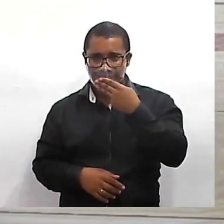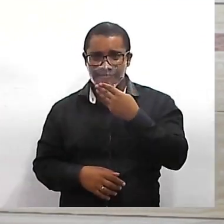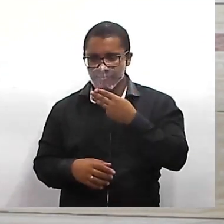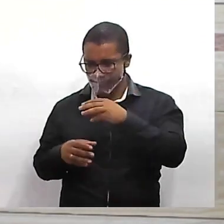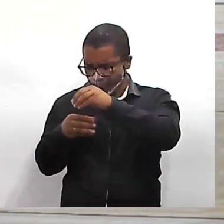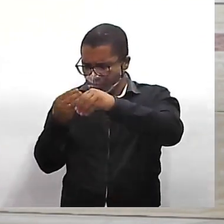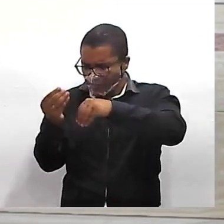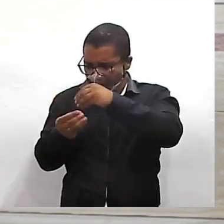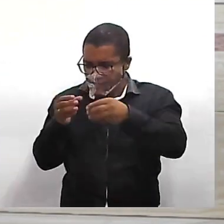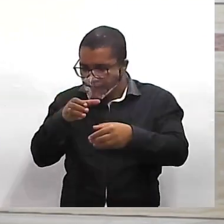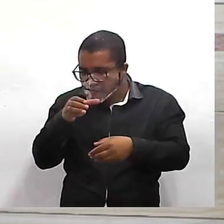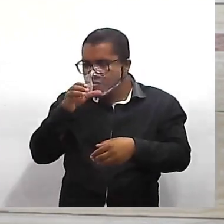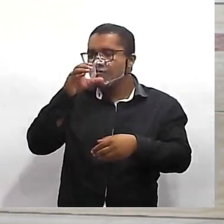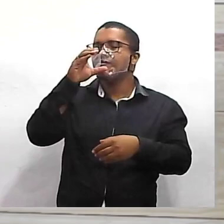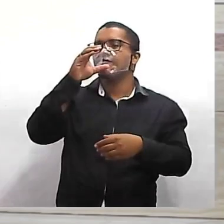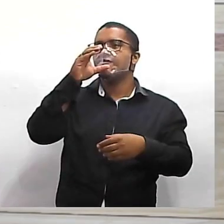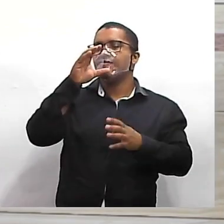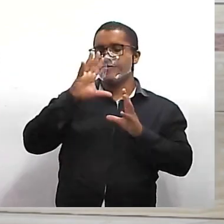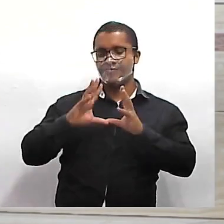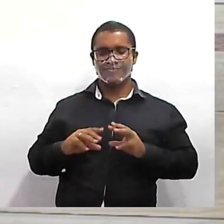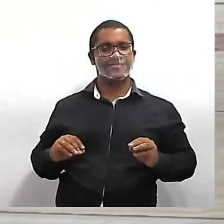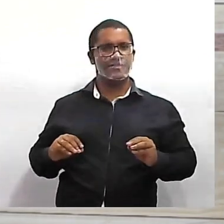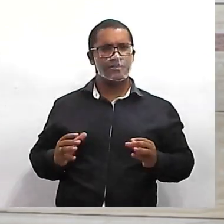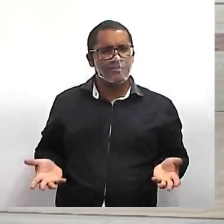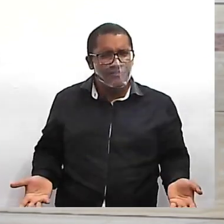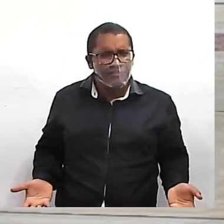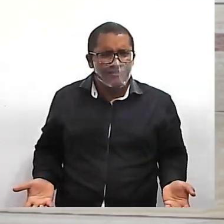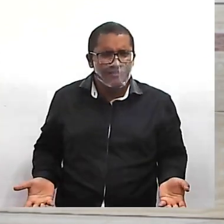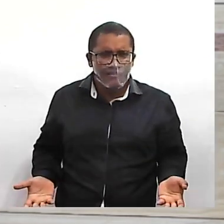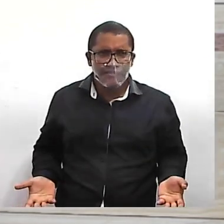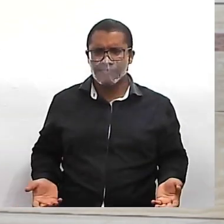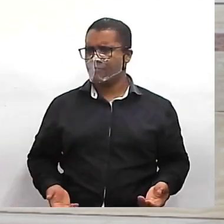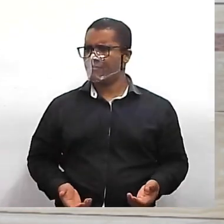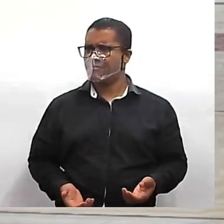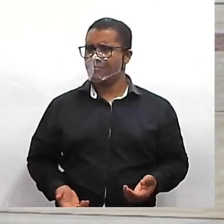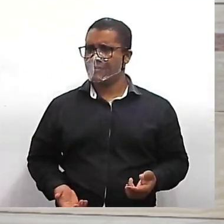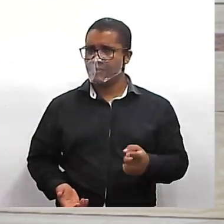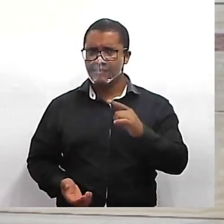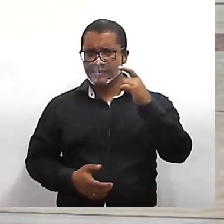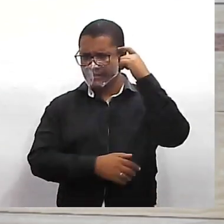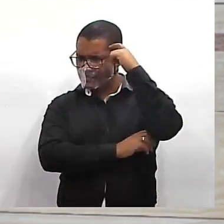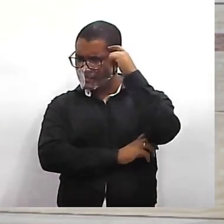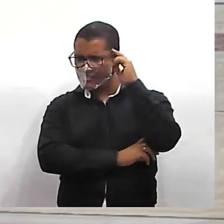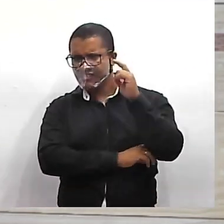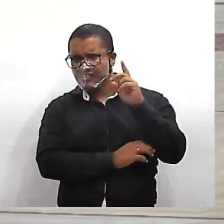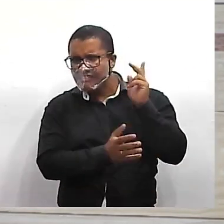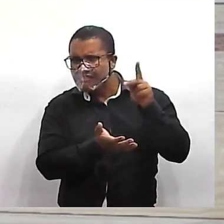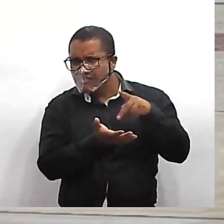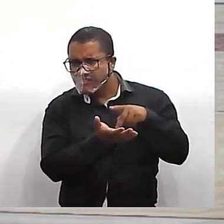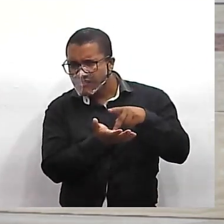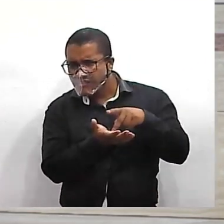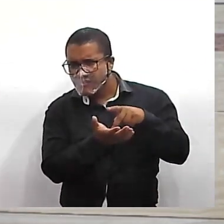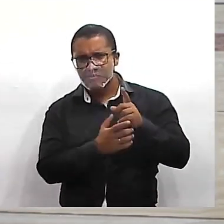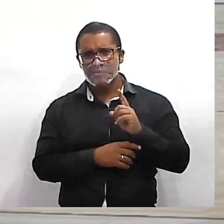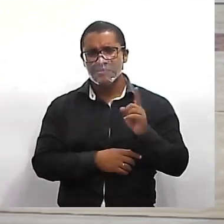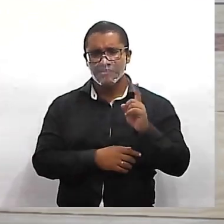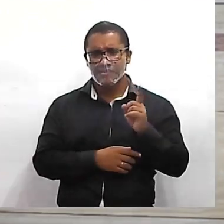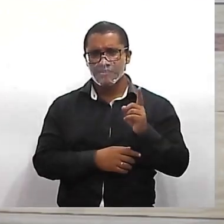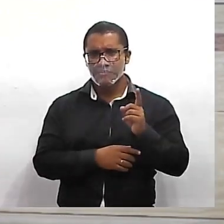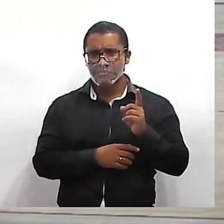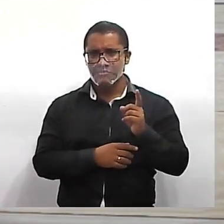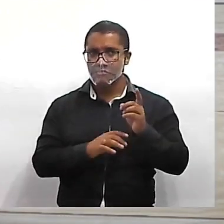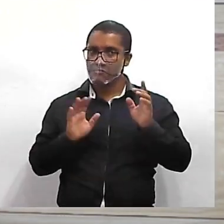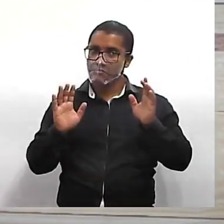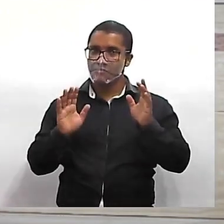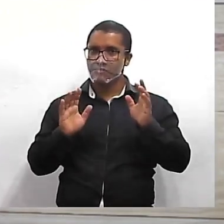de criticidade. A gente precisa, quando tem dúvida de uma informação, não replica,